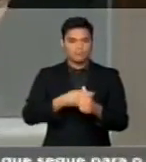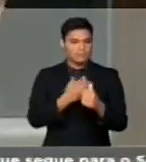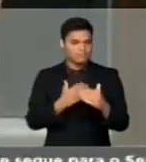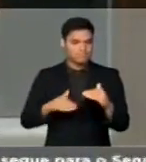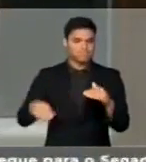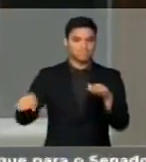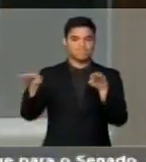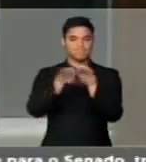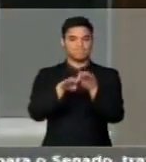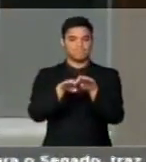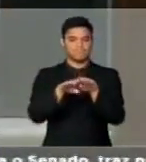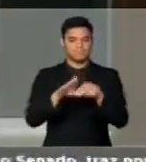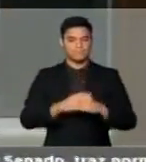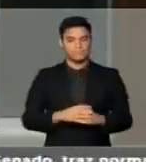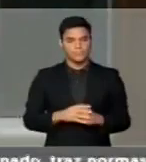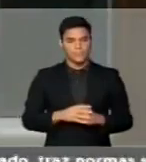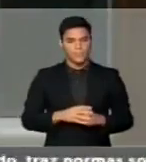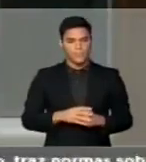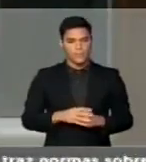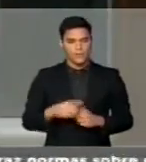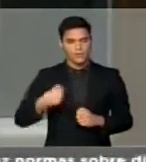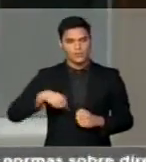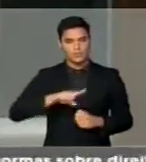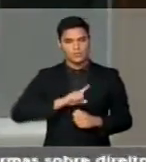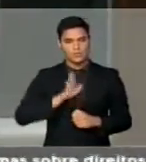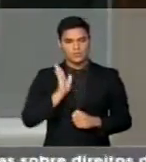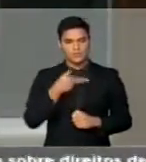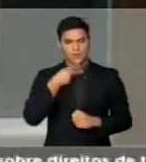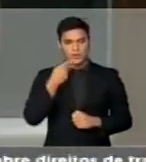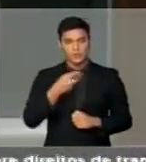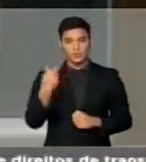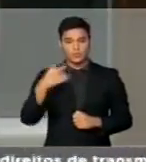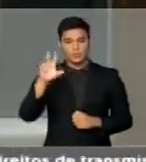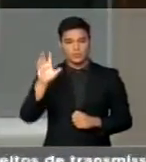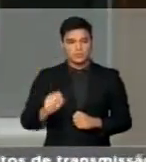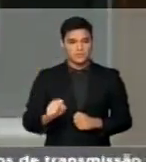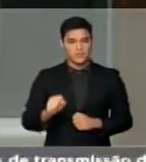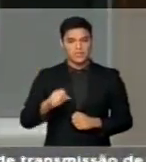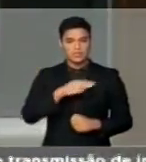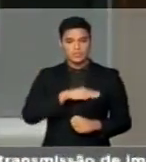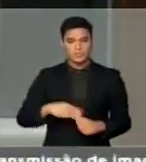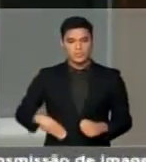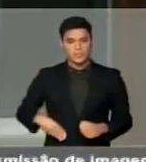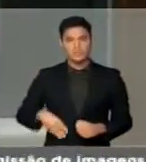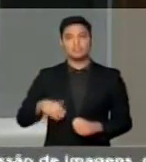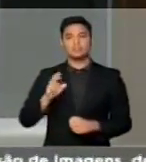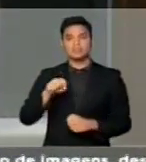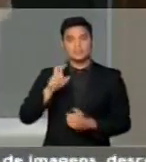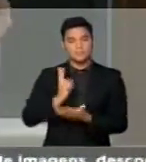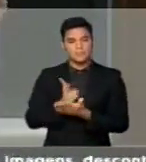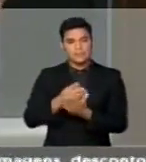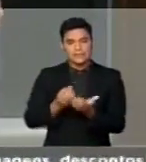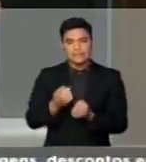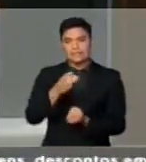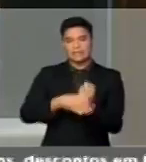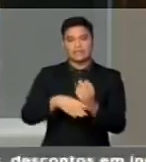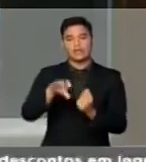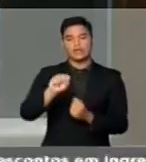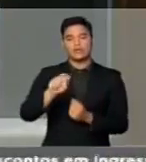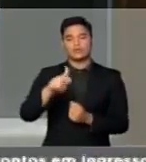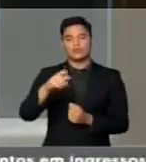disseram por duas vezes, senhor presidente. E não foi suficiente para gerar superávit primários, eles mesmos